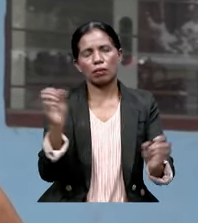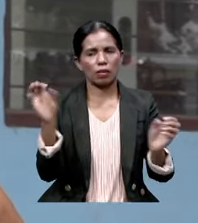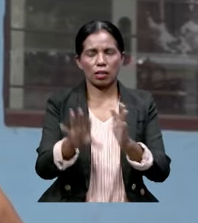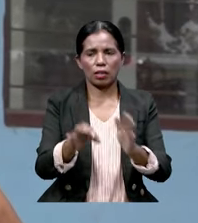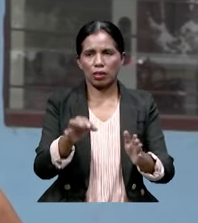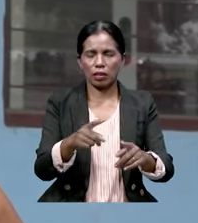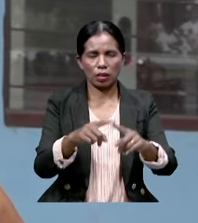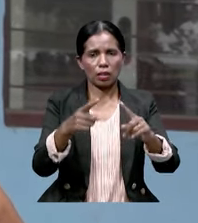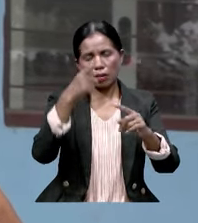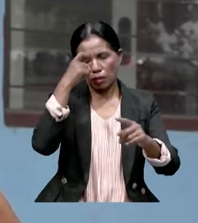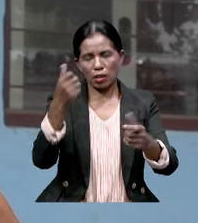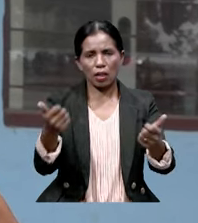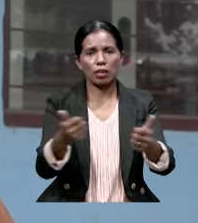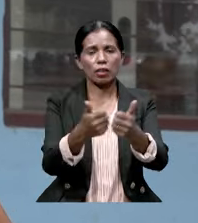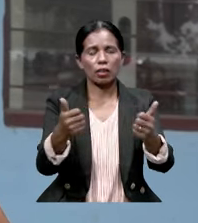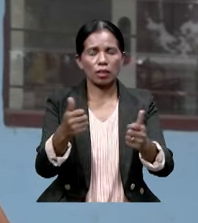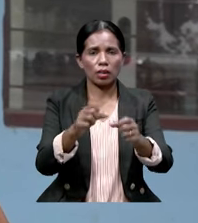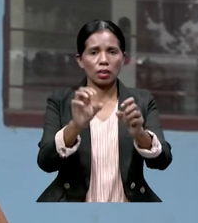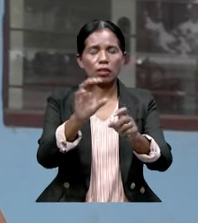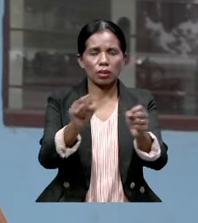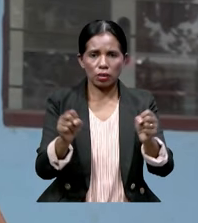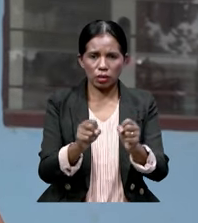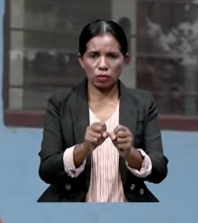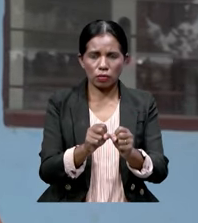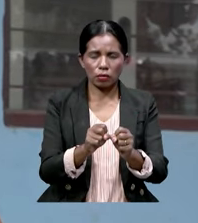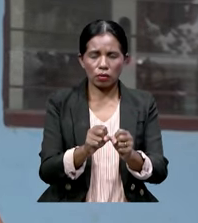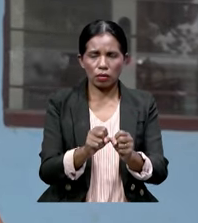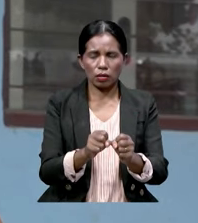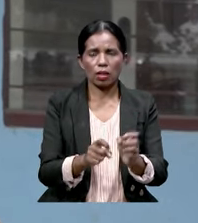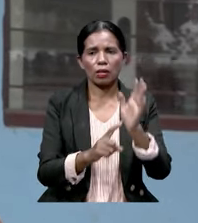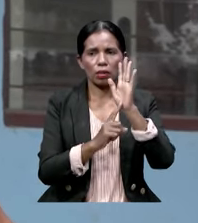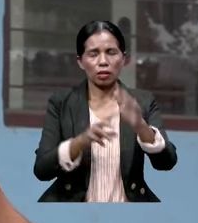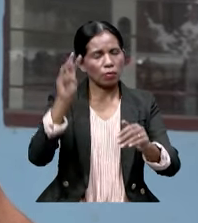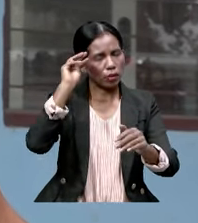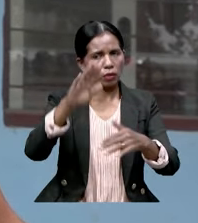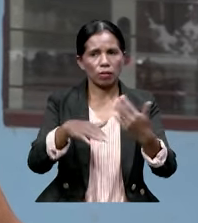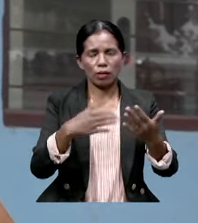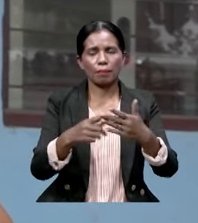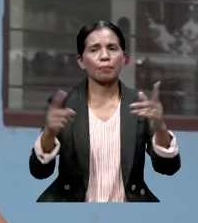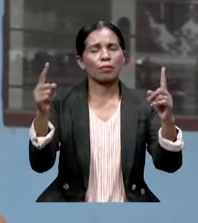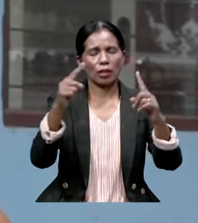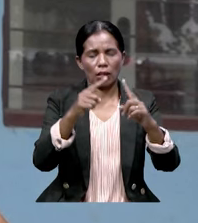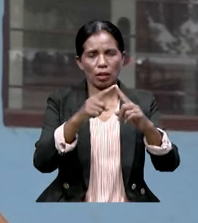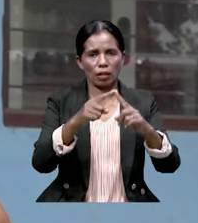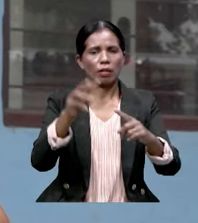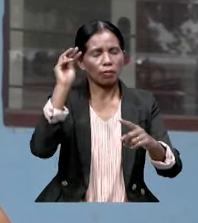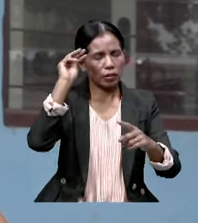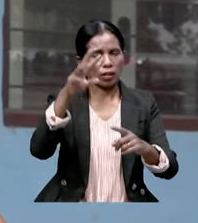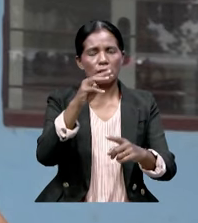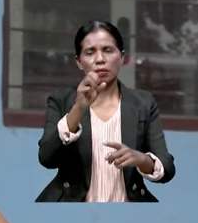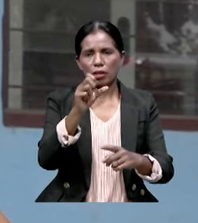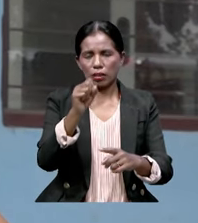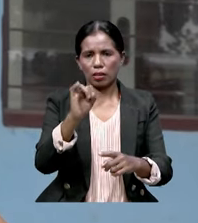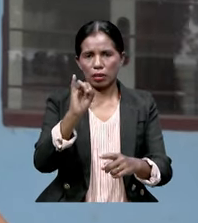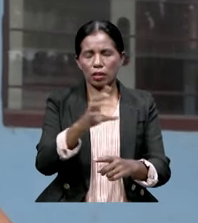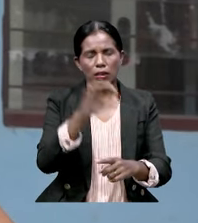hanes autoridade lokal hakara katu hato hato ba parte ministério relevante liu baia Ministério Solidariedade Social